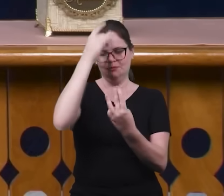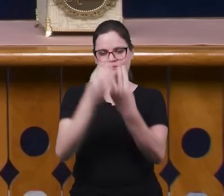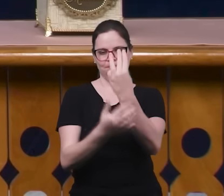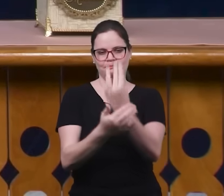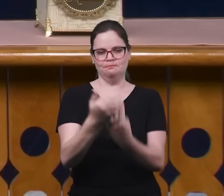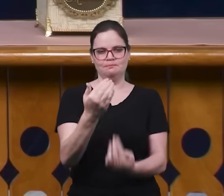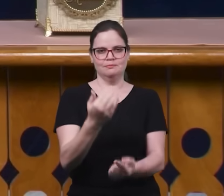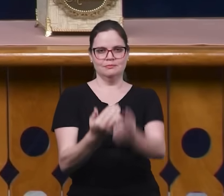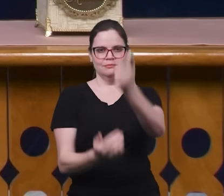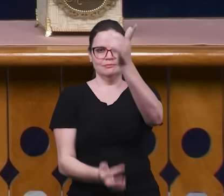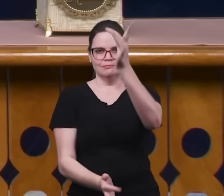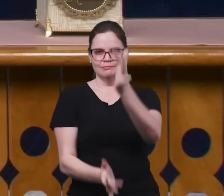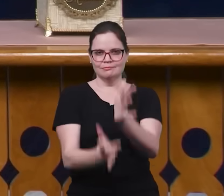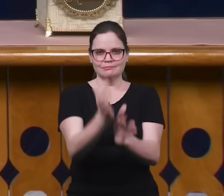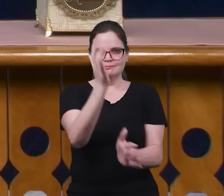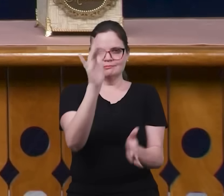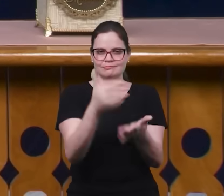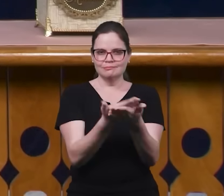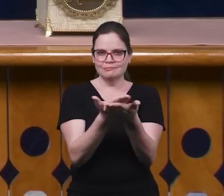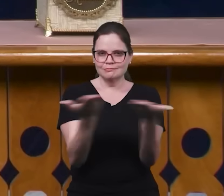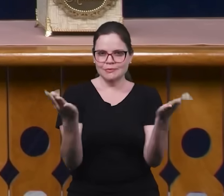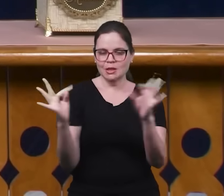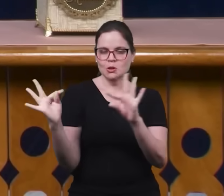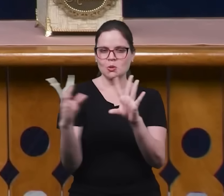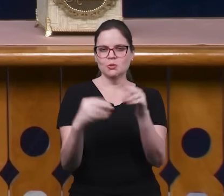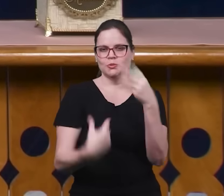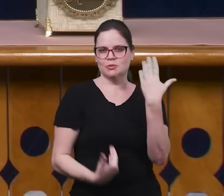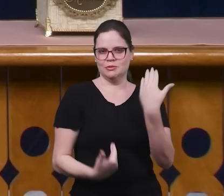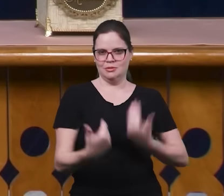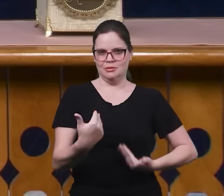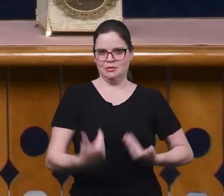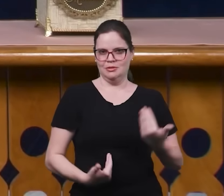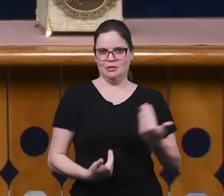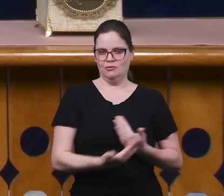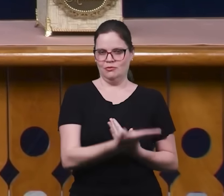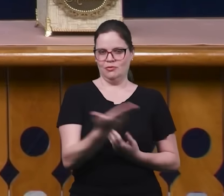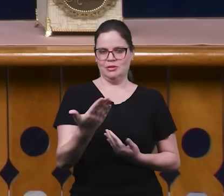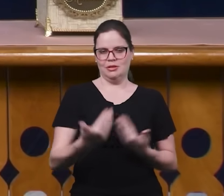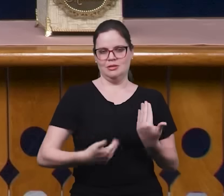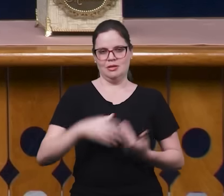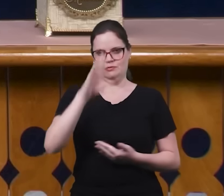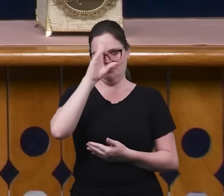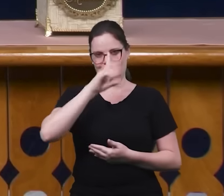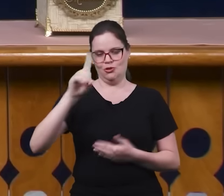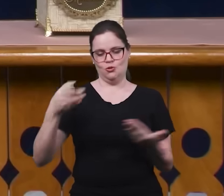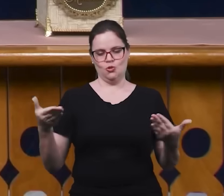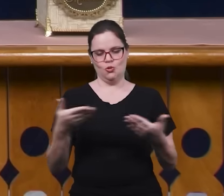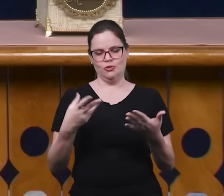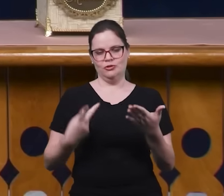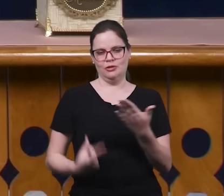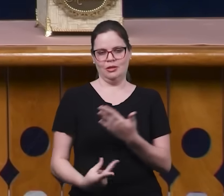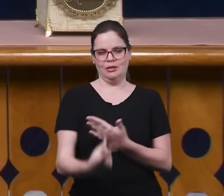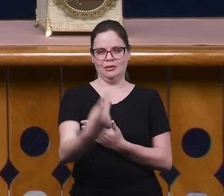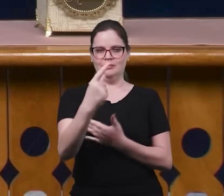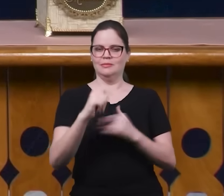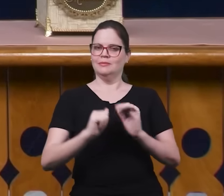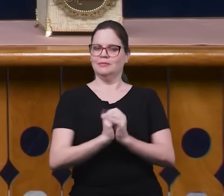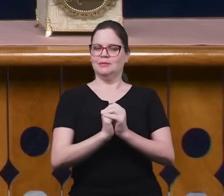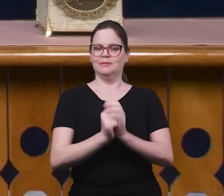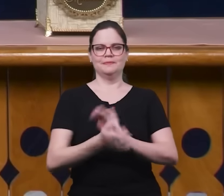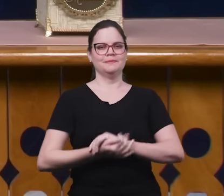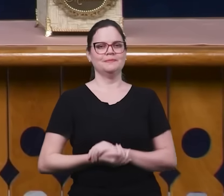do Espírito Santo, repousem sobre todos vós, amados de Deus, hoje e para todo